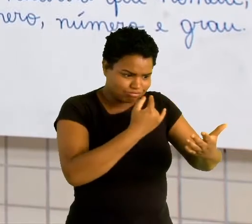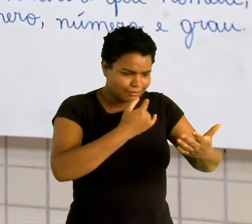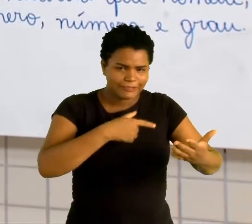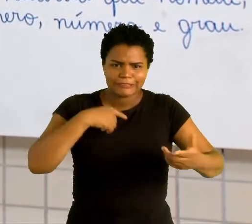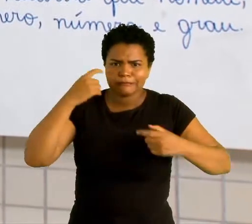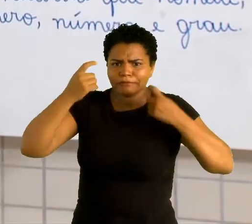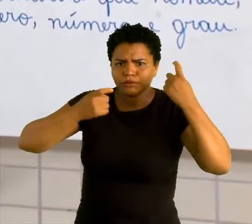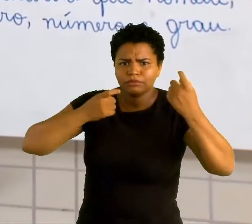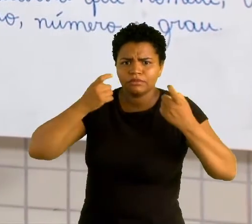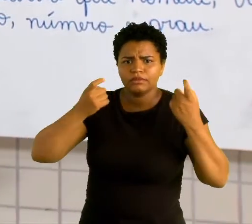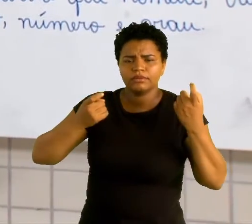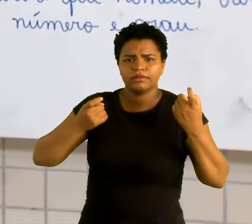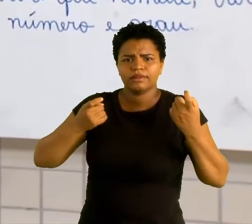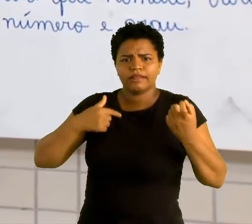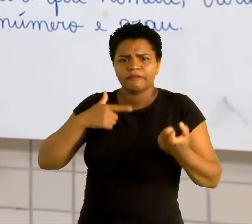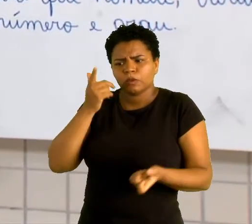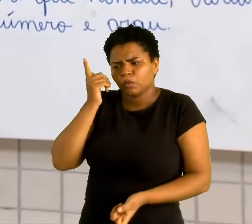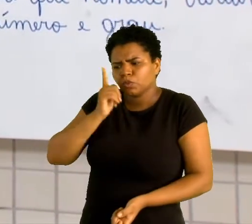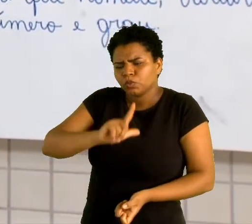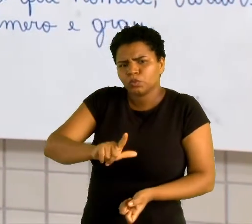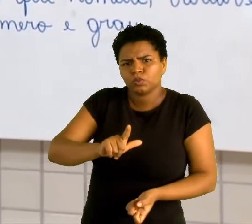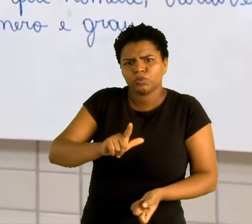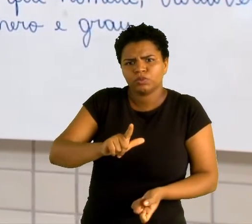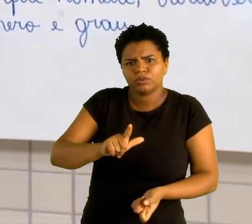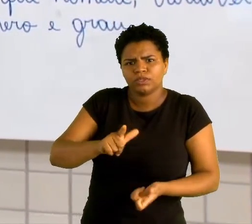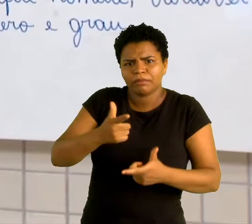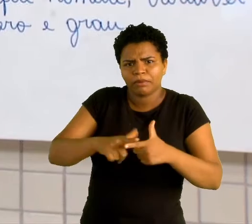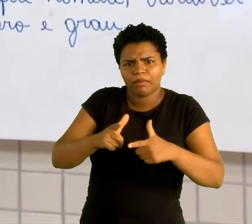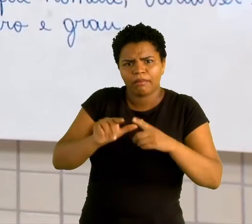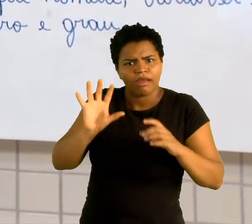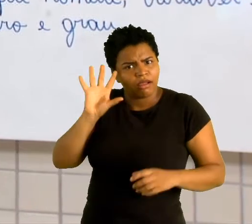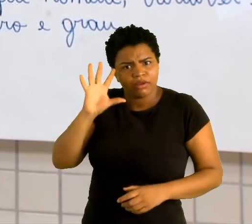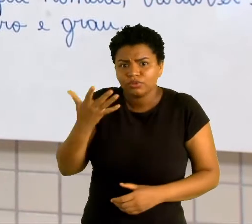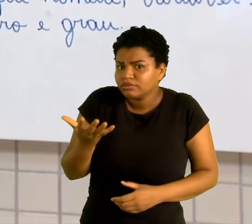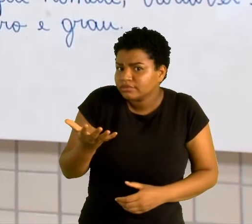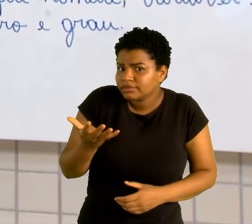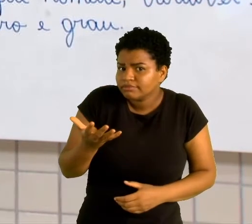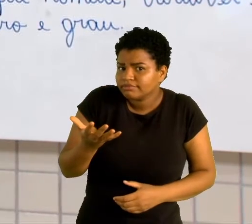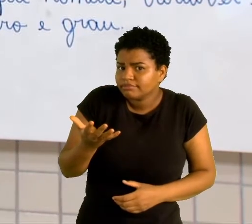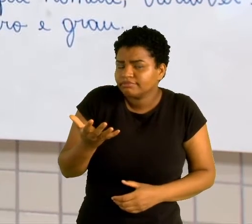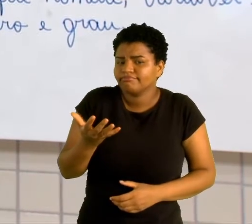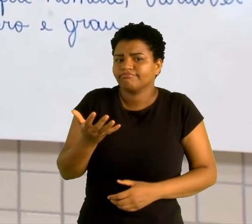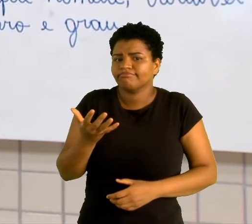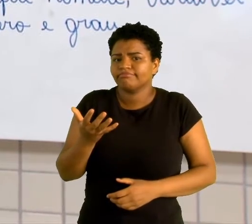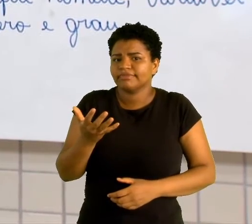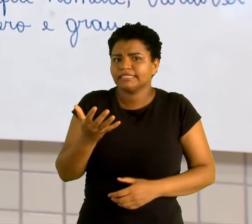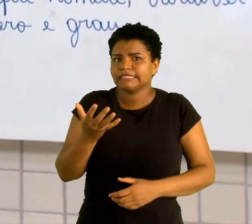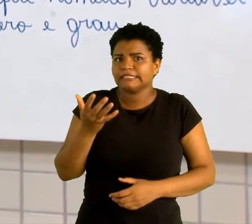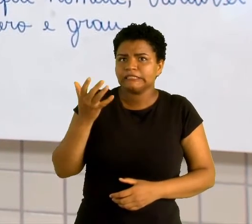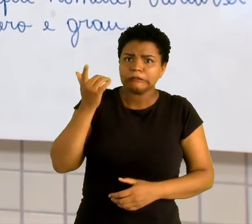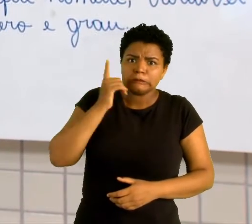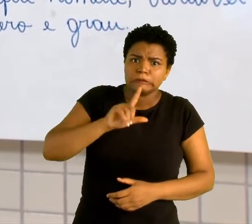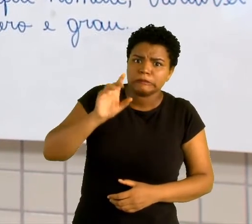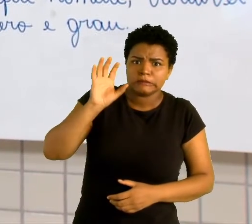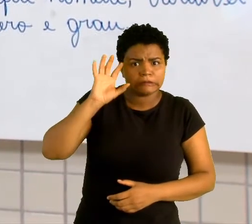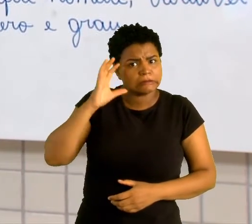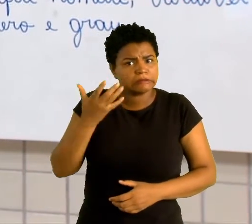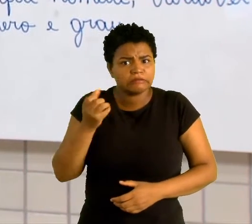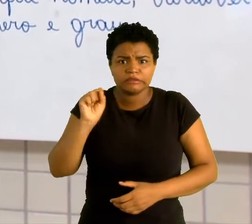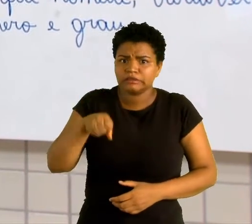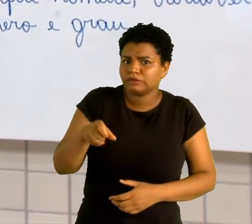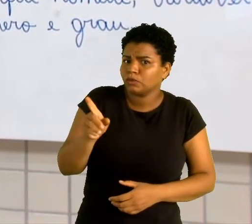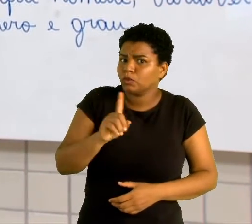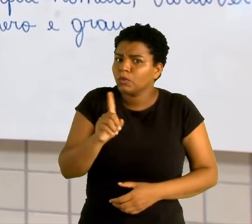preocupado. Será se ele vai conseguir se sair desse problema? Será se ele vai conseguir resolver? Será